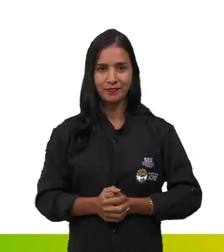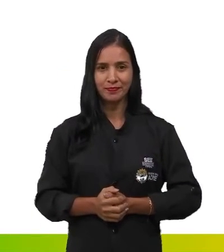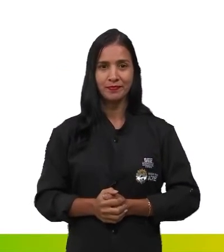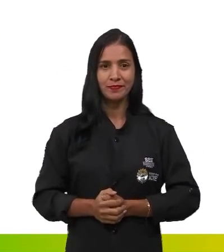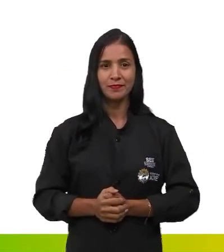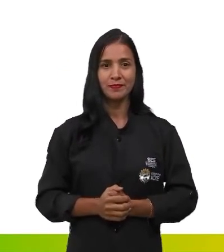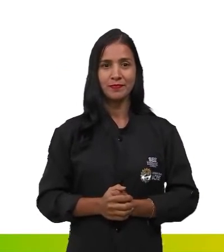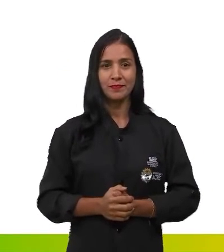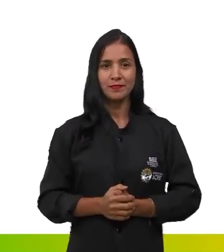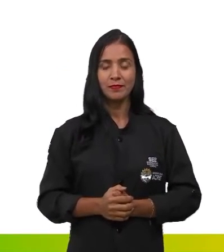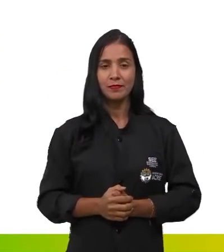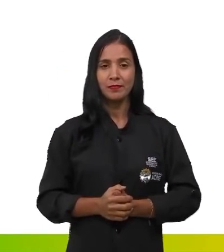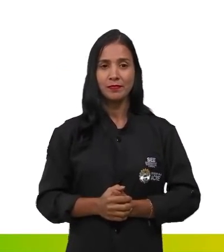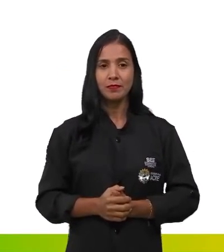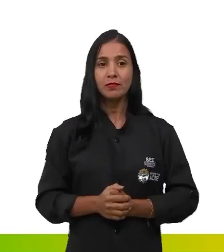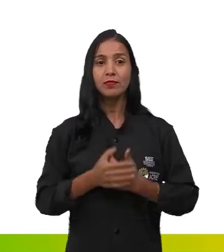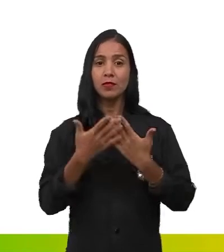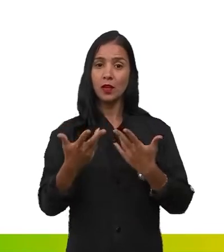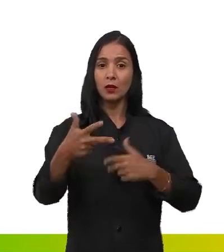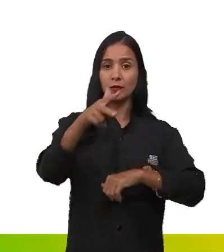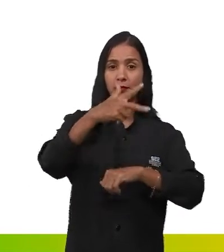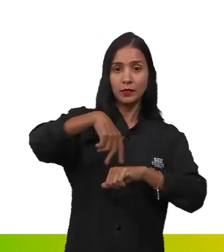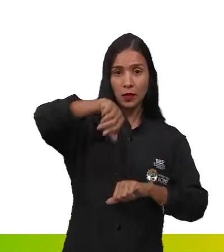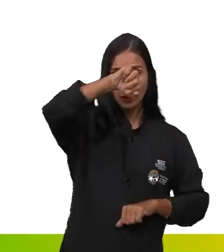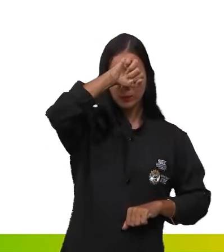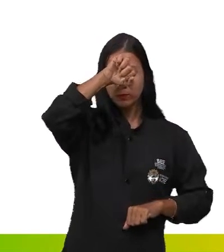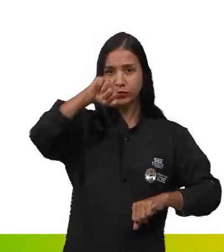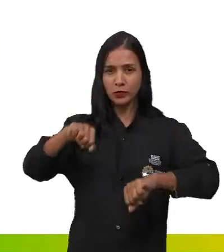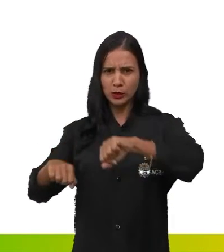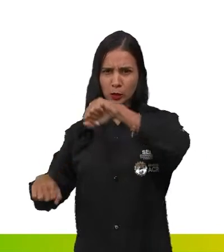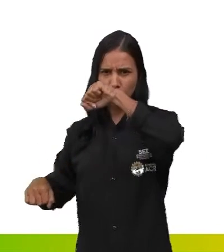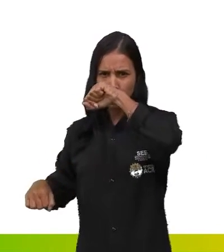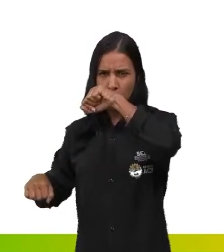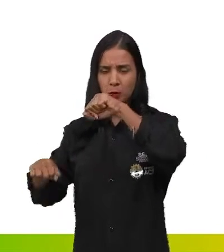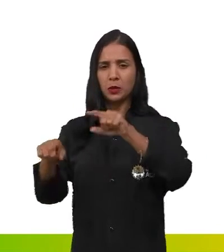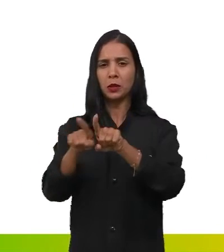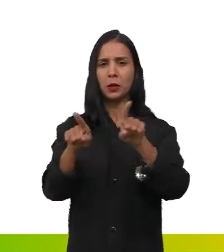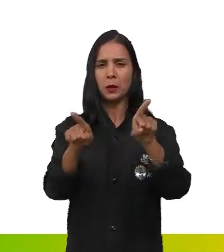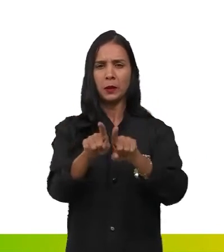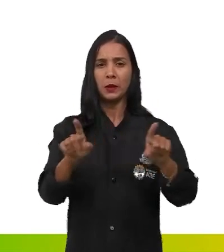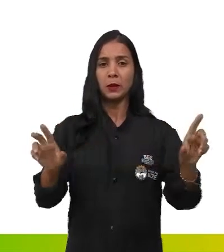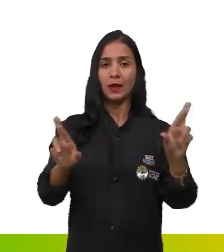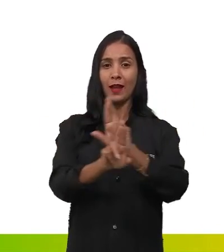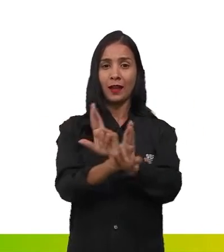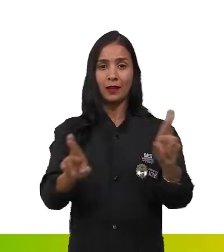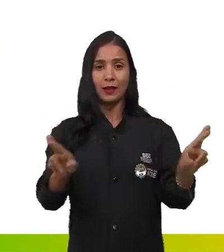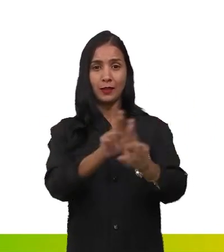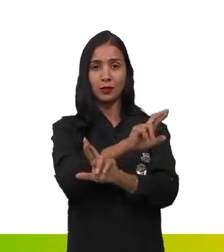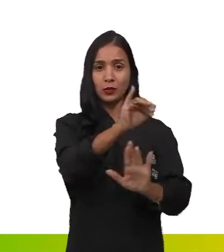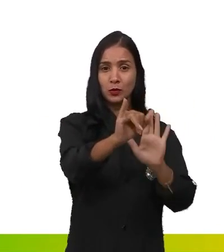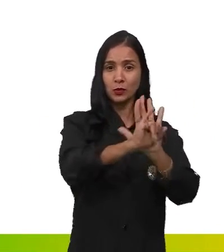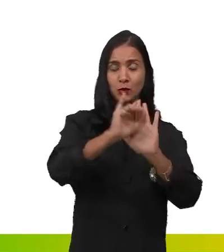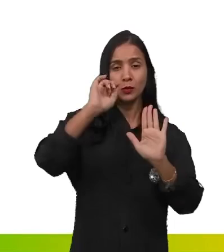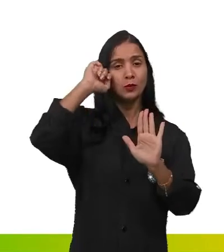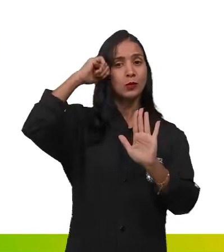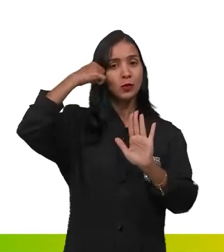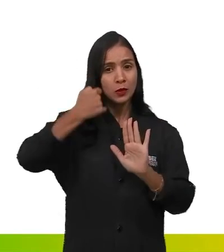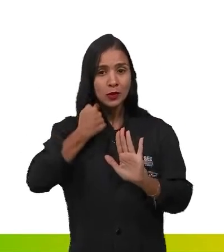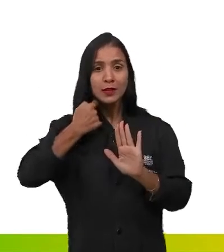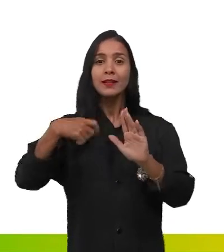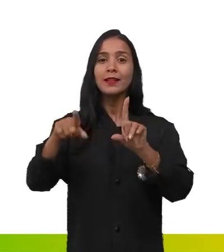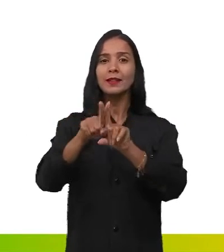por exemplo, mescla a luta, a dança, simbolizando liberdade e identidade negra. Já o samba de roda é a